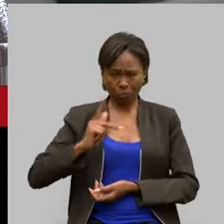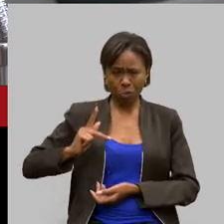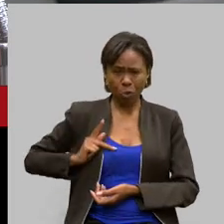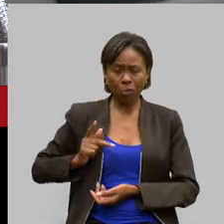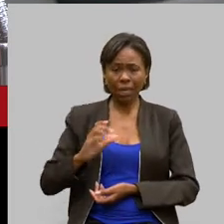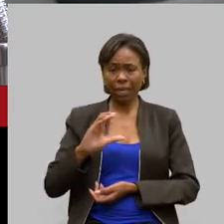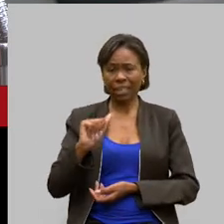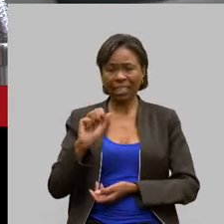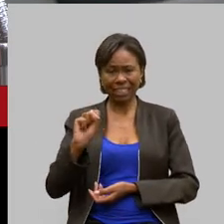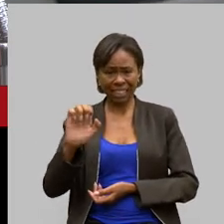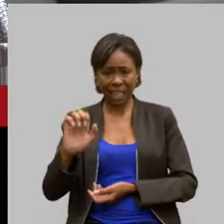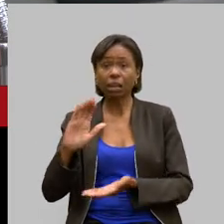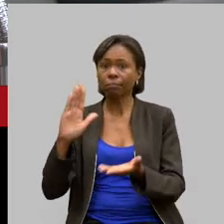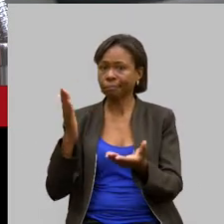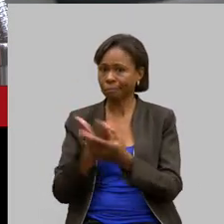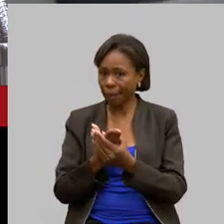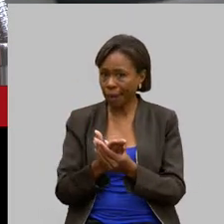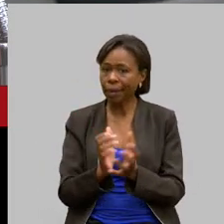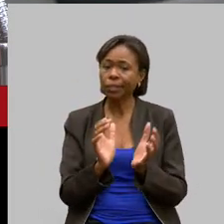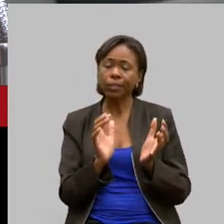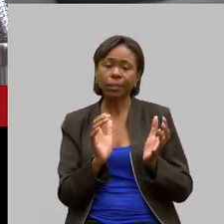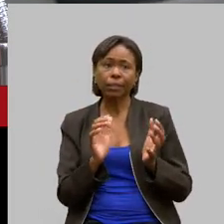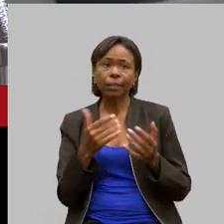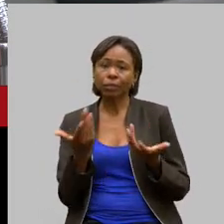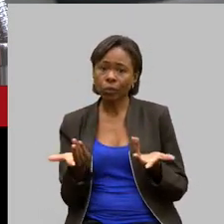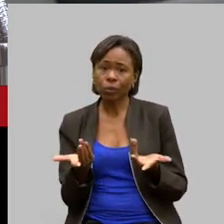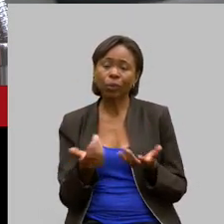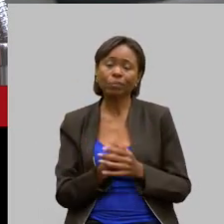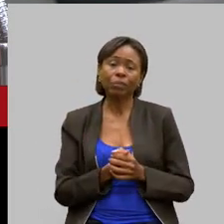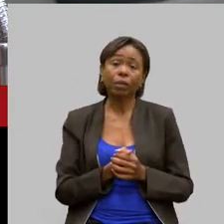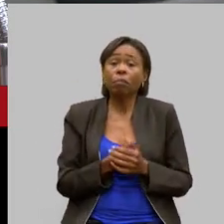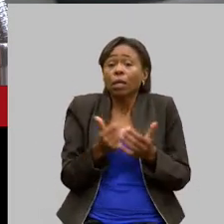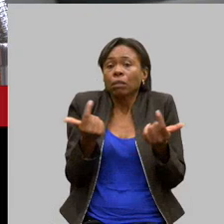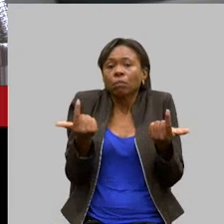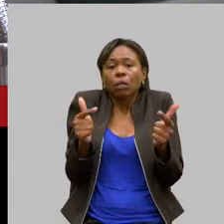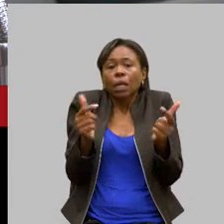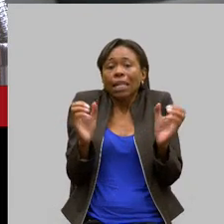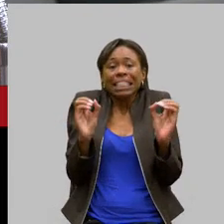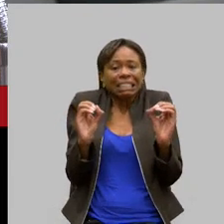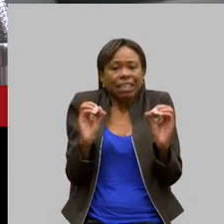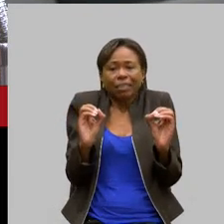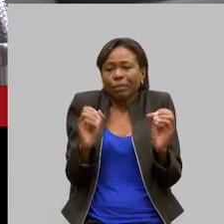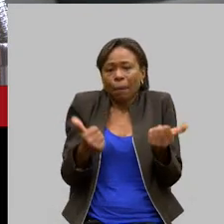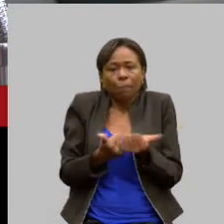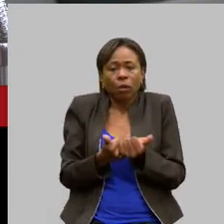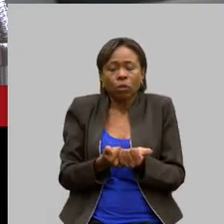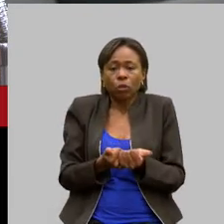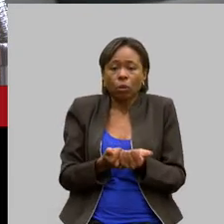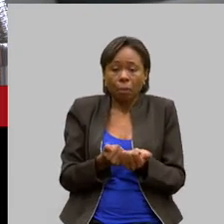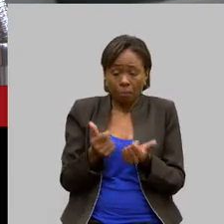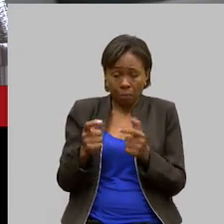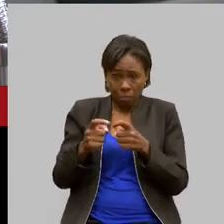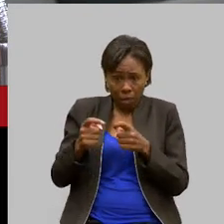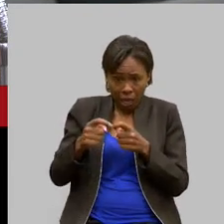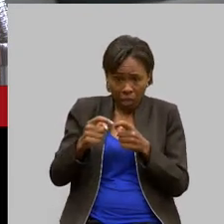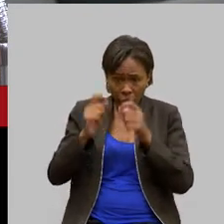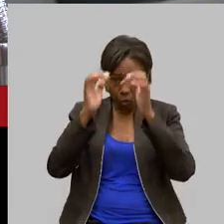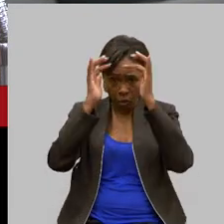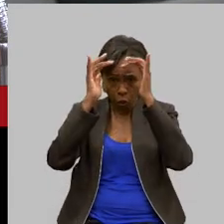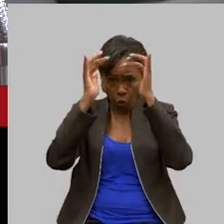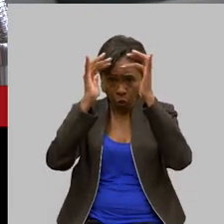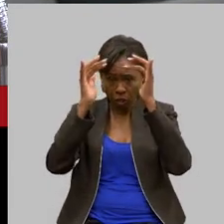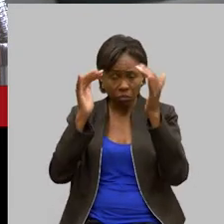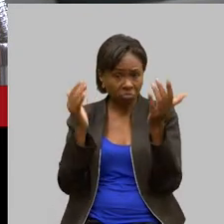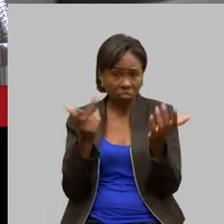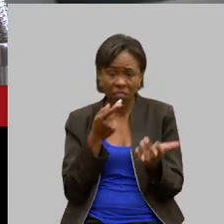processo gente a gente não tem apoio não tem nenhum neurologista falou que não tinha nada